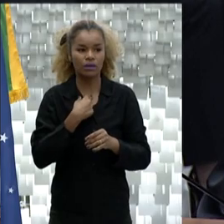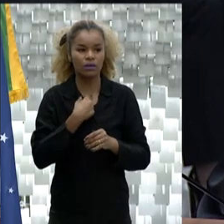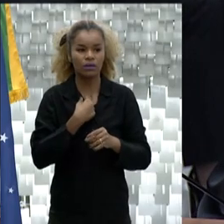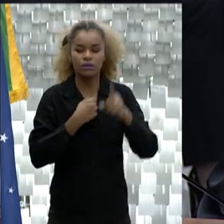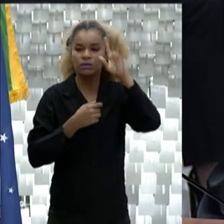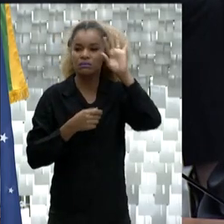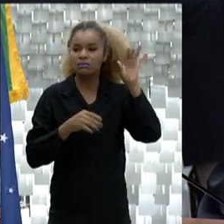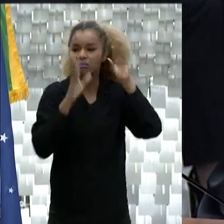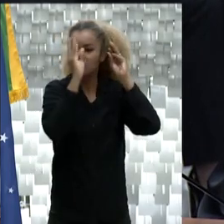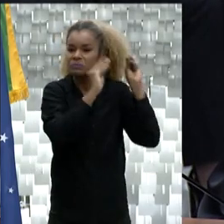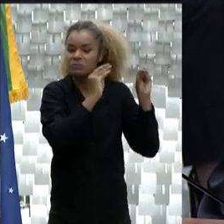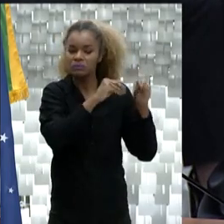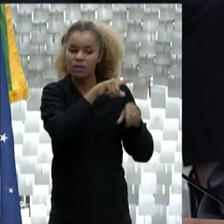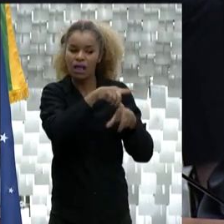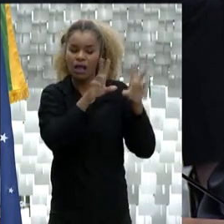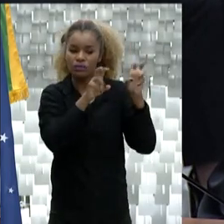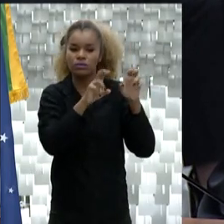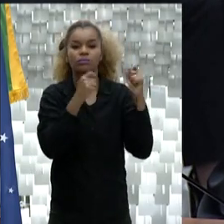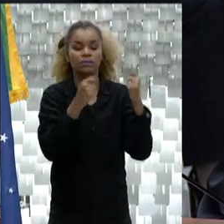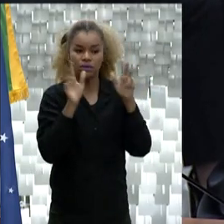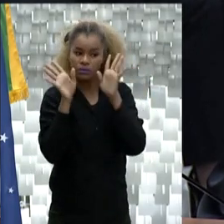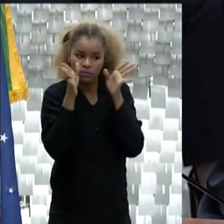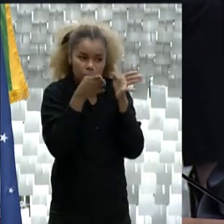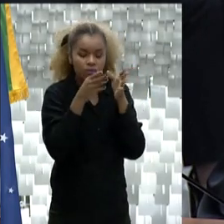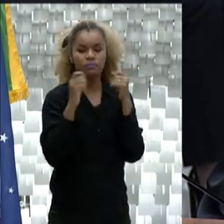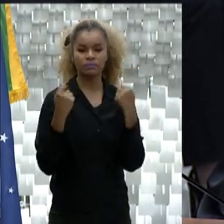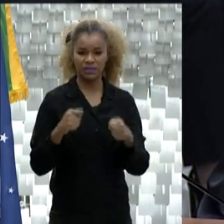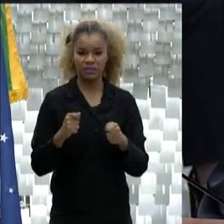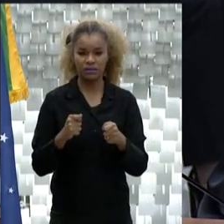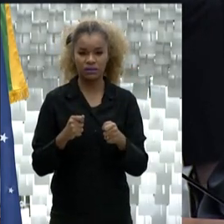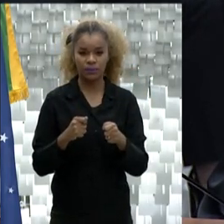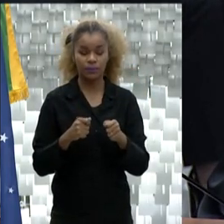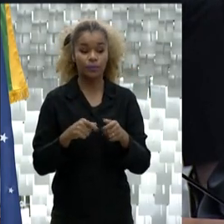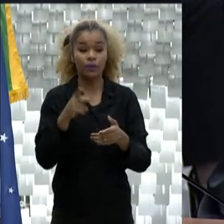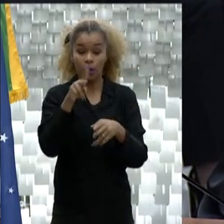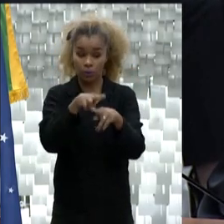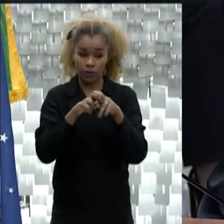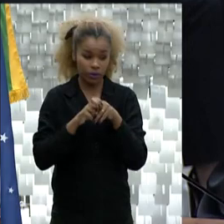desse fenômeno. Portanto, reitero o que afirmei